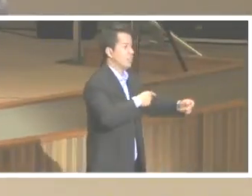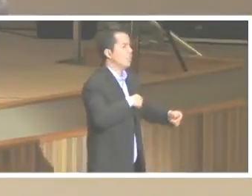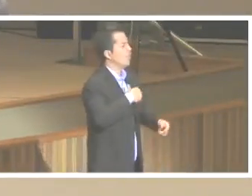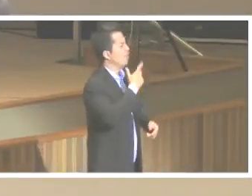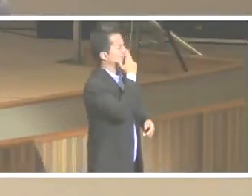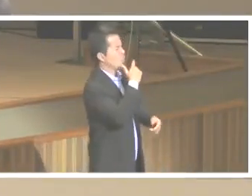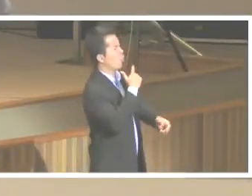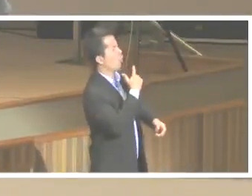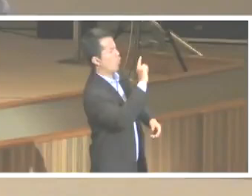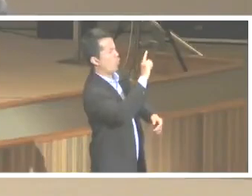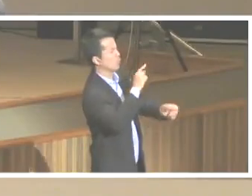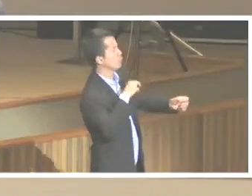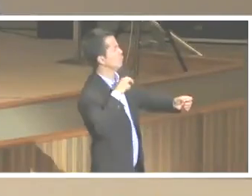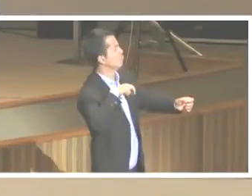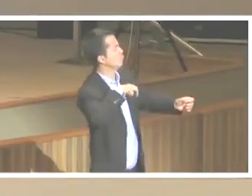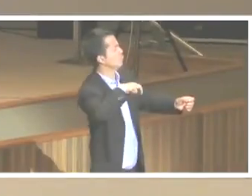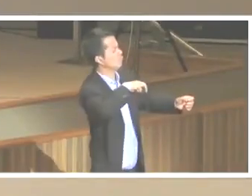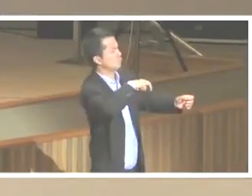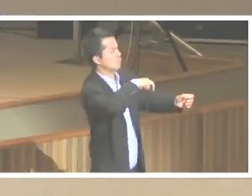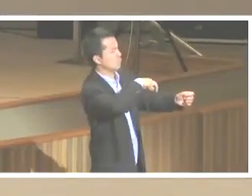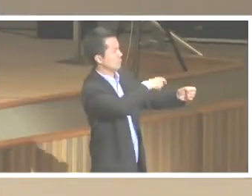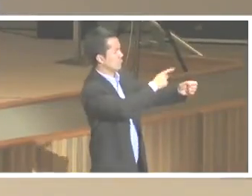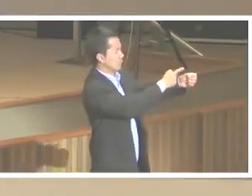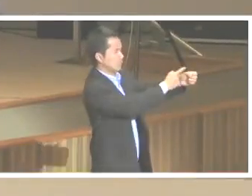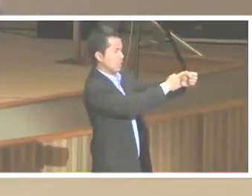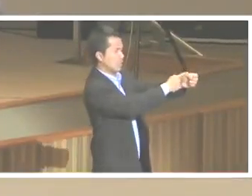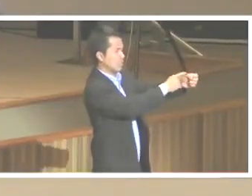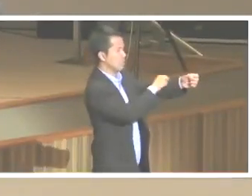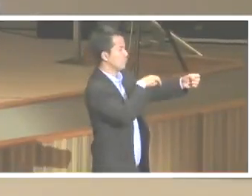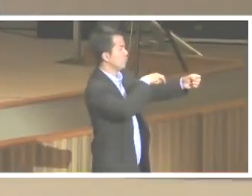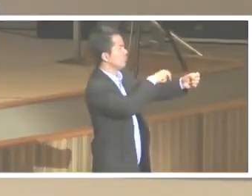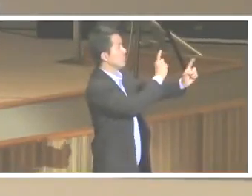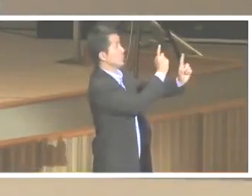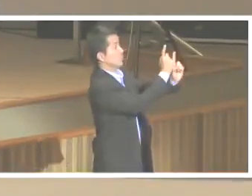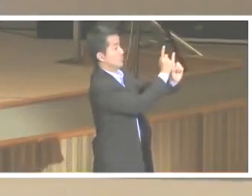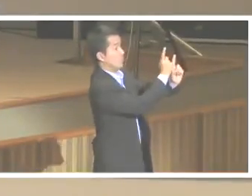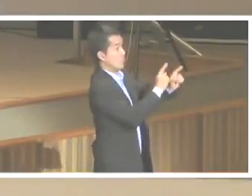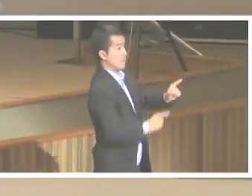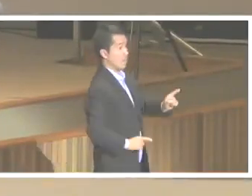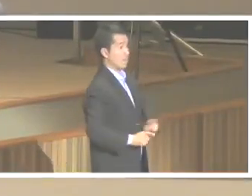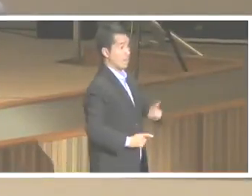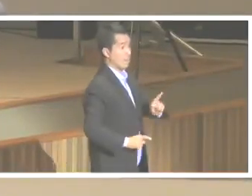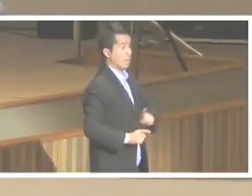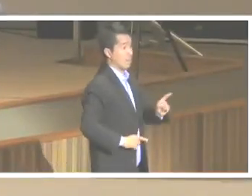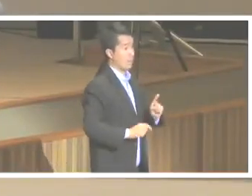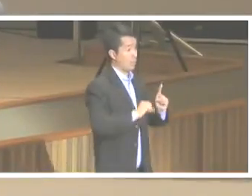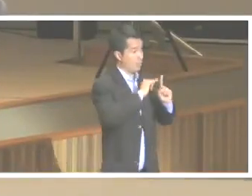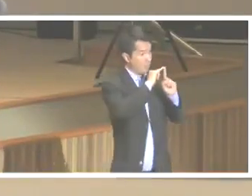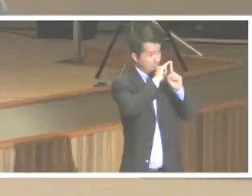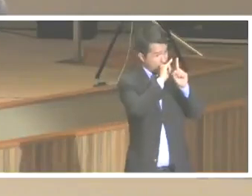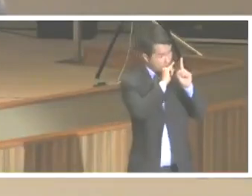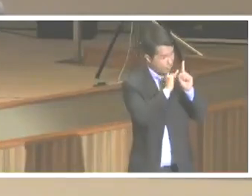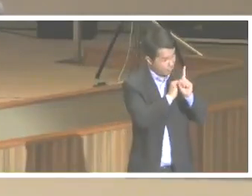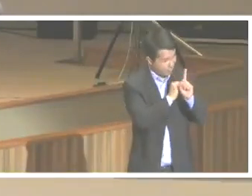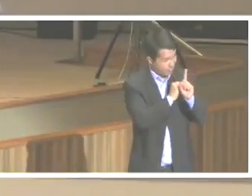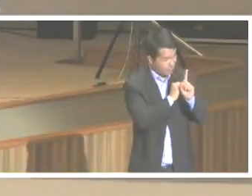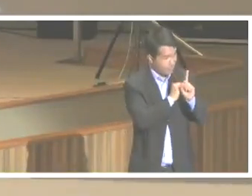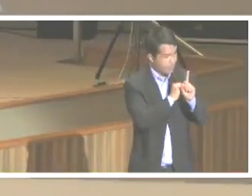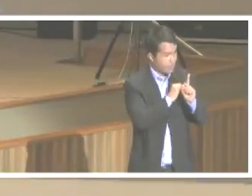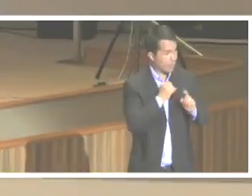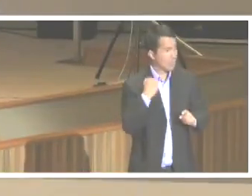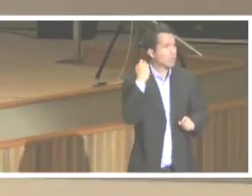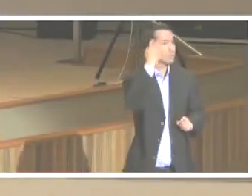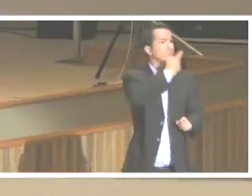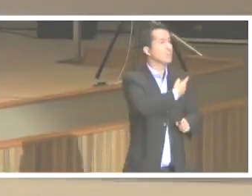e eu acho um tremendo as maneiras como deus trabalha quando a gente é sócio dele quando ela entra na